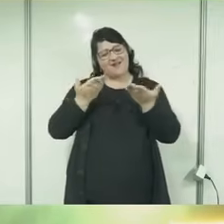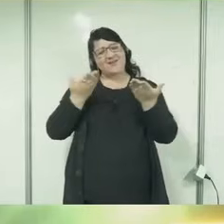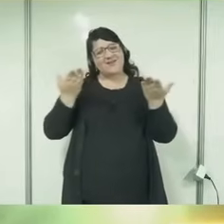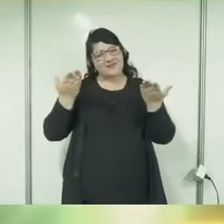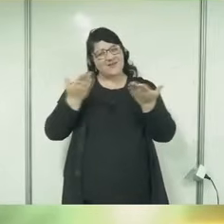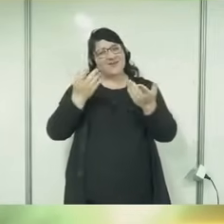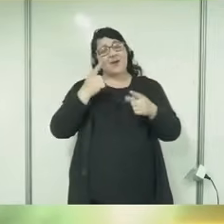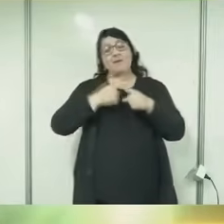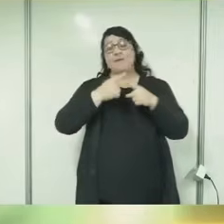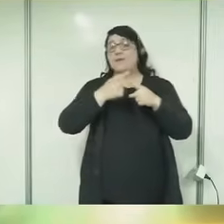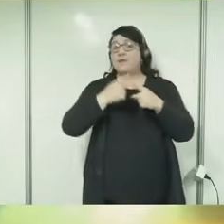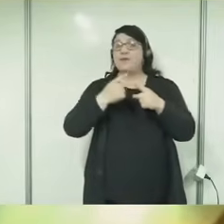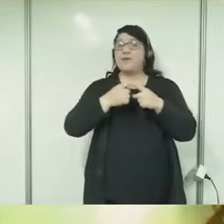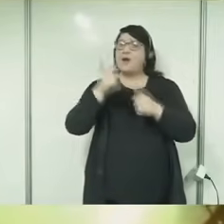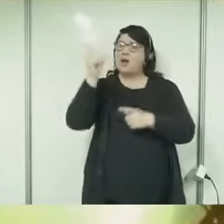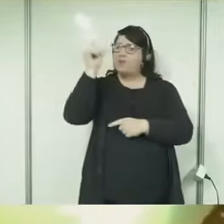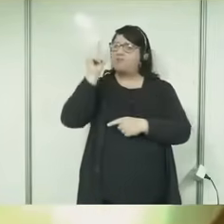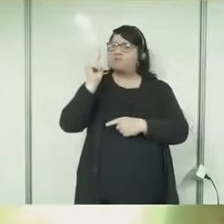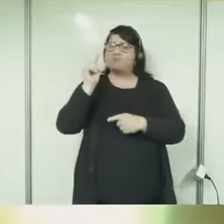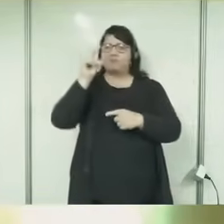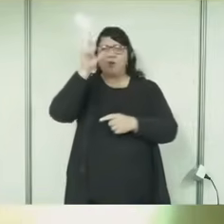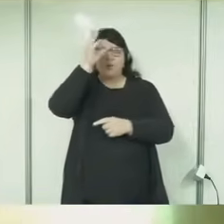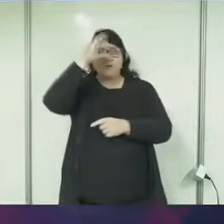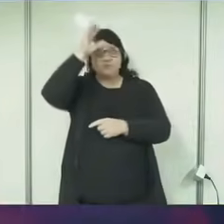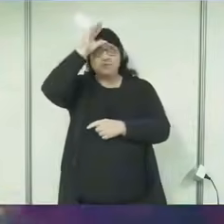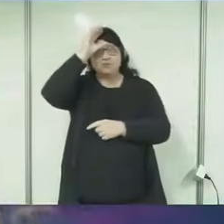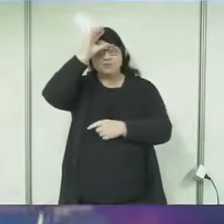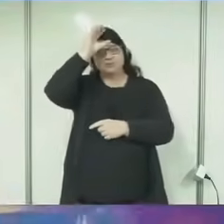ou nada sei. Canta!